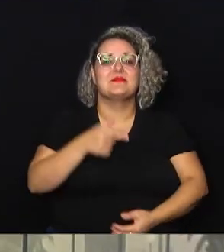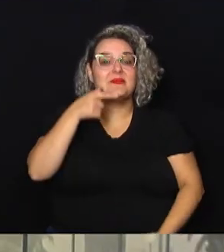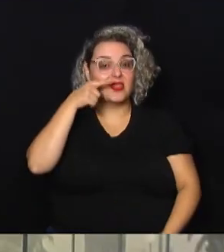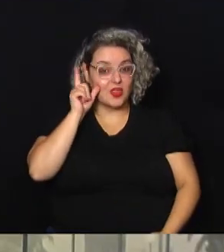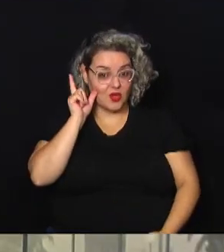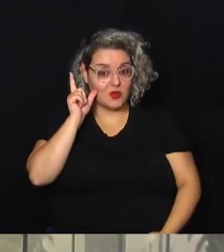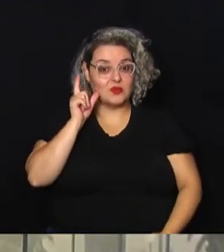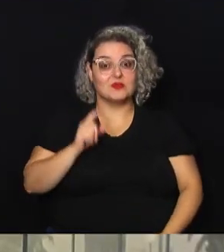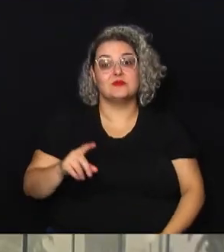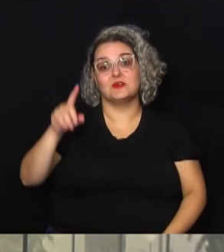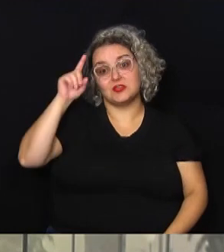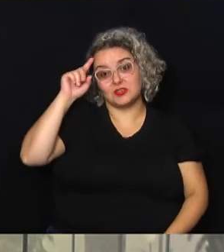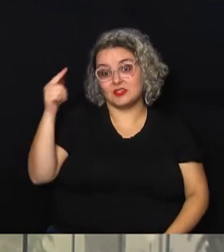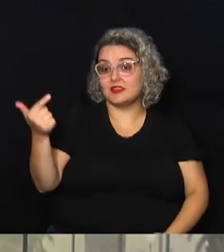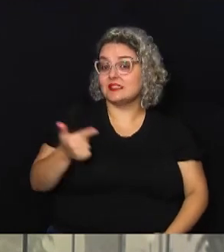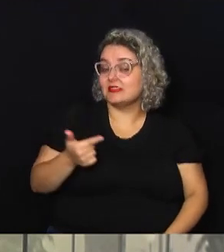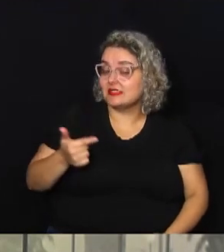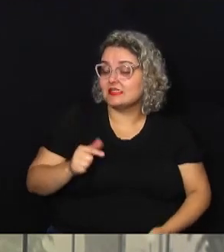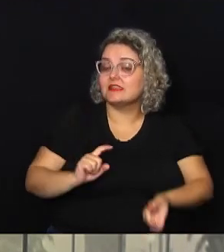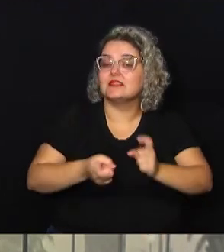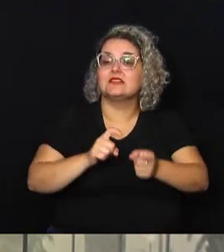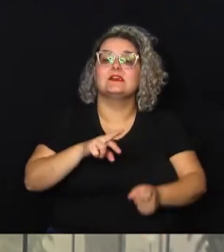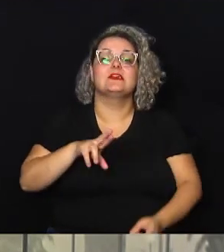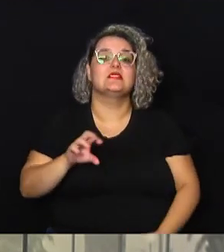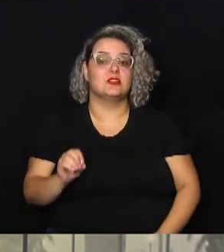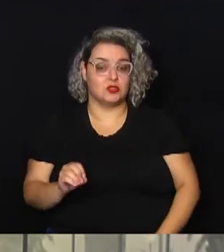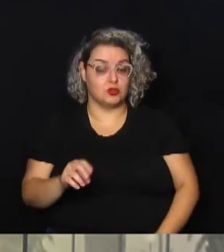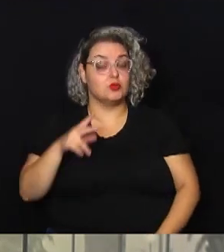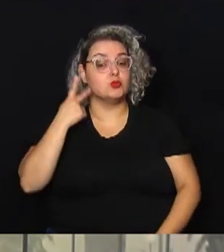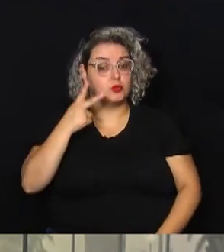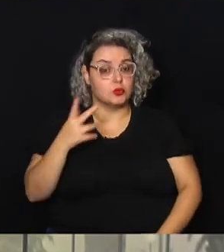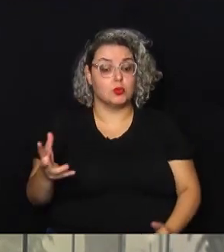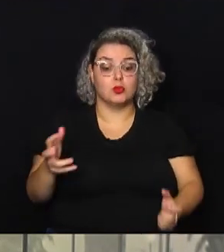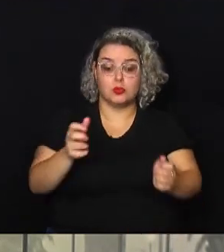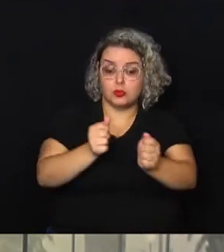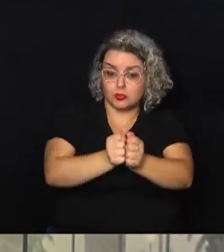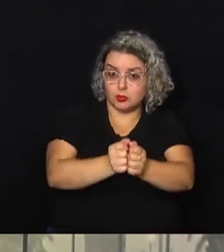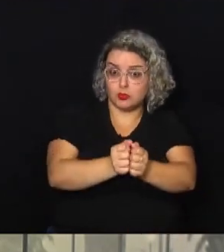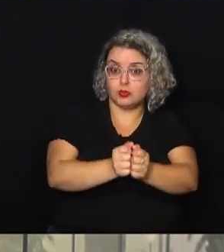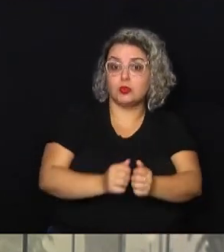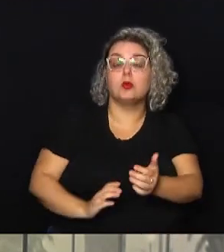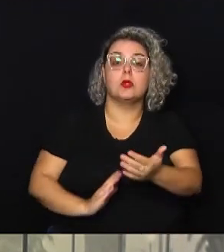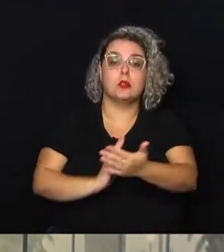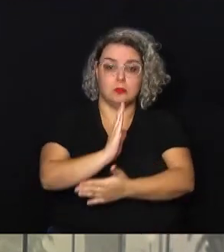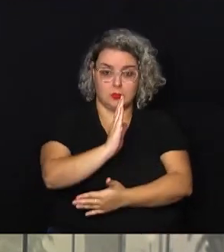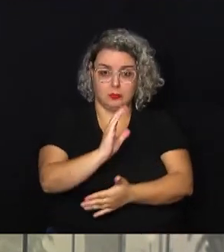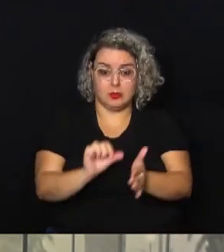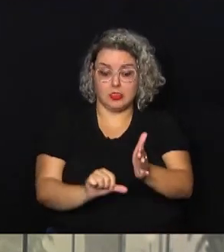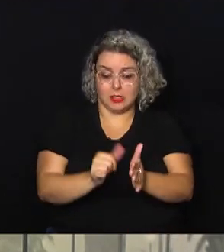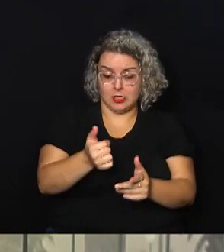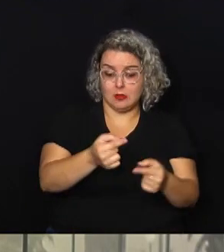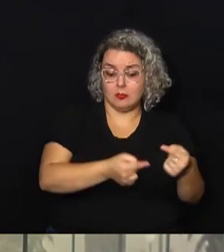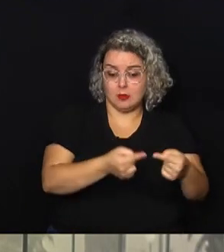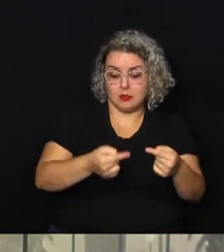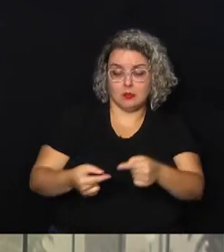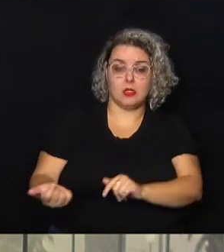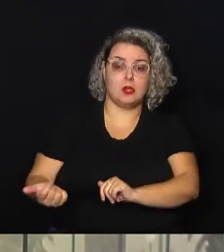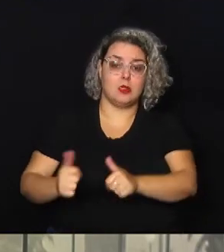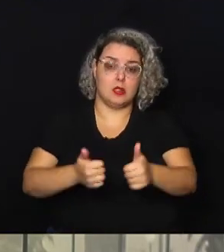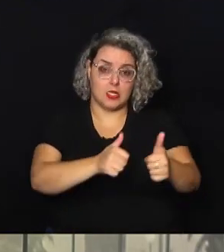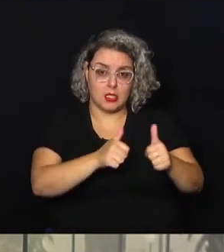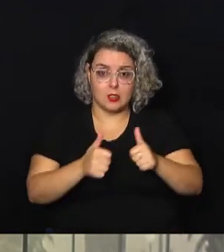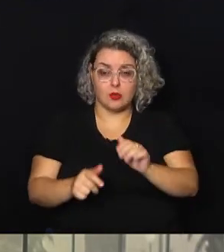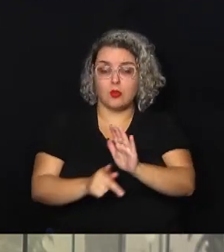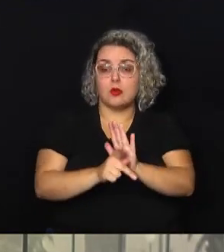da segunda reunião ordinária os parlamentares se reuniram e aprovaram em primeira análise o projeto